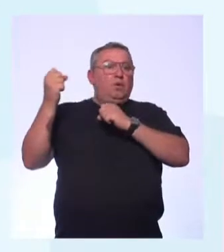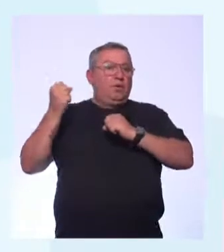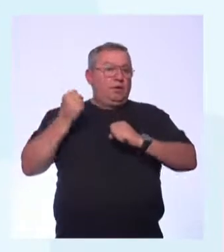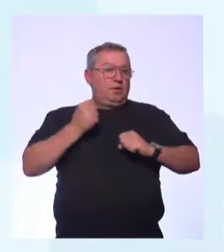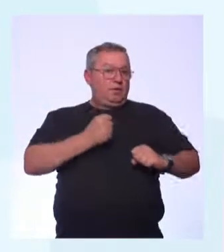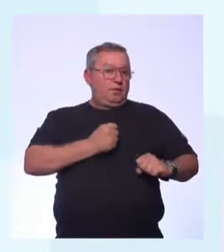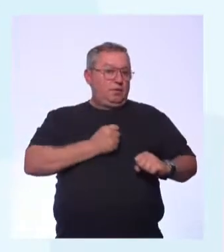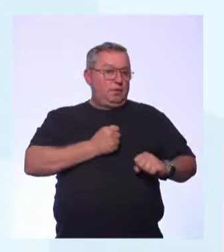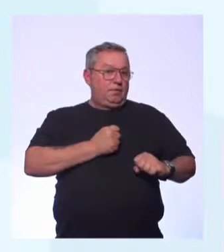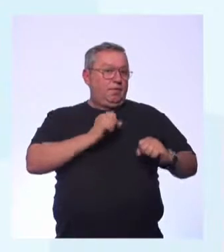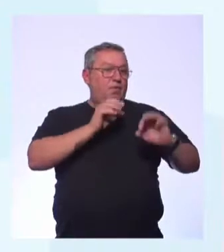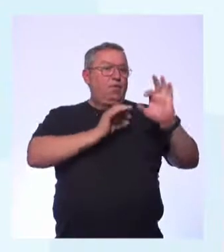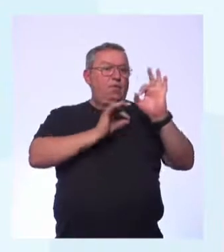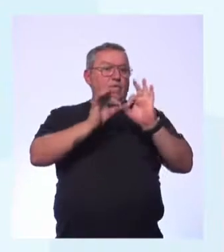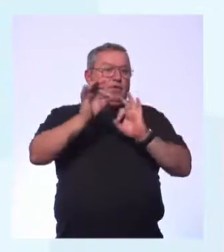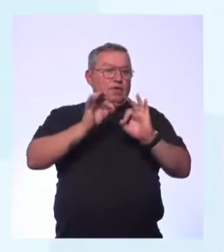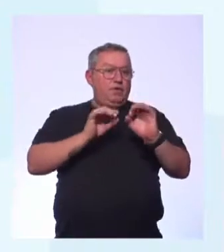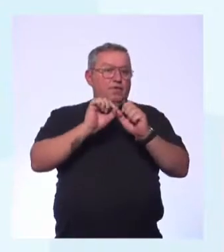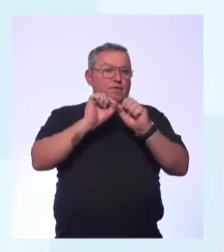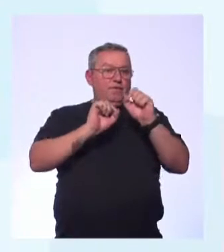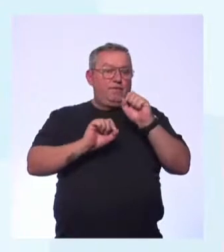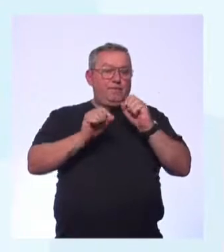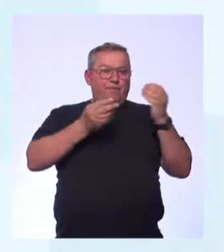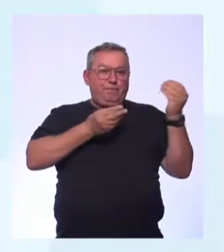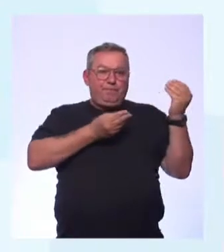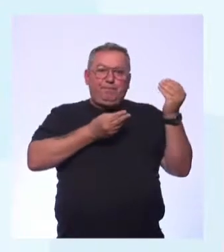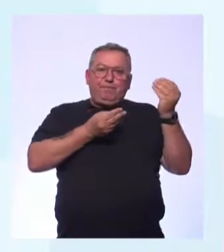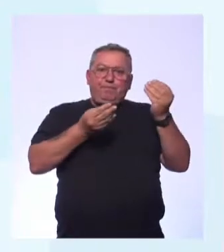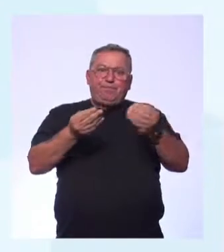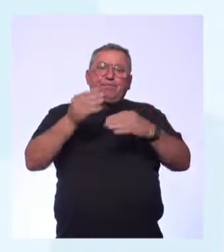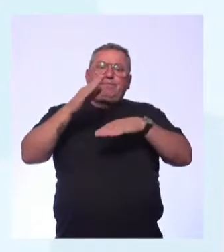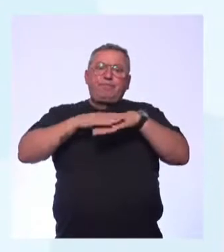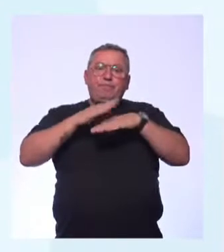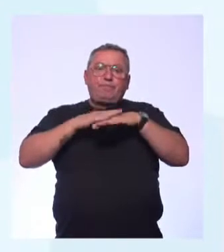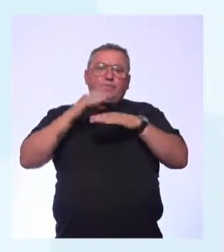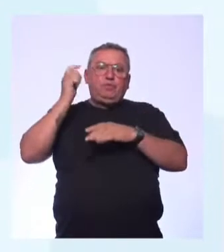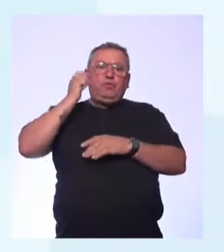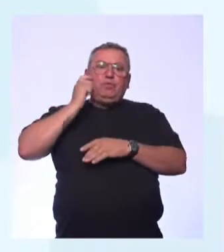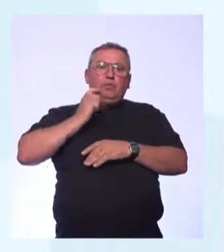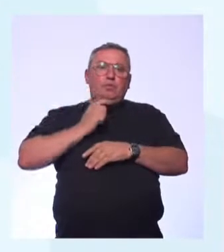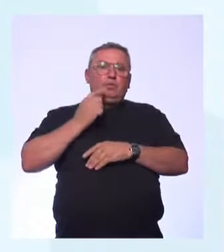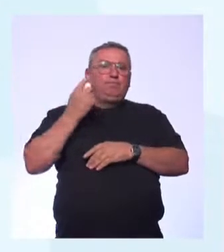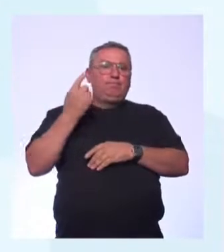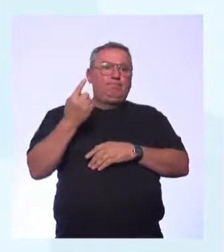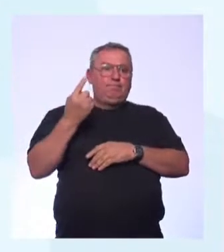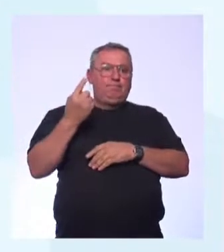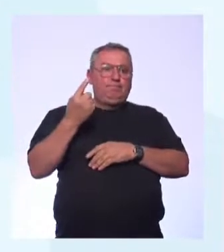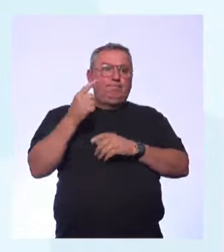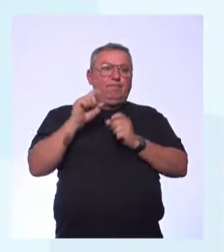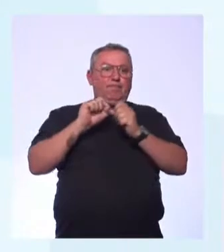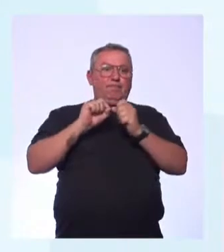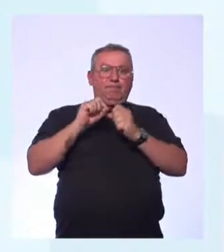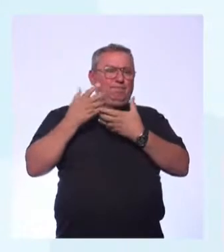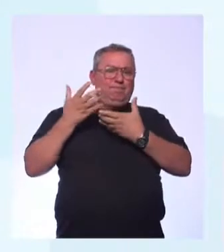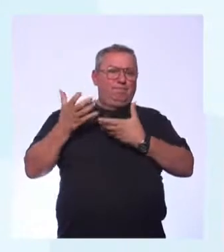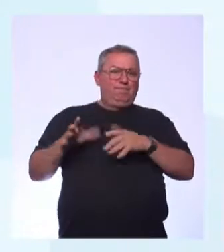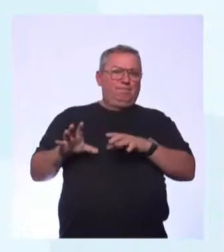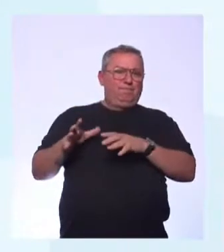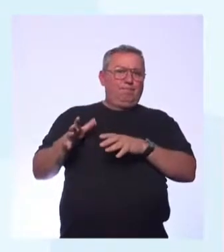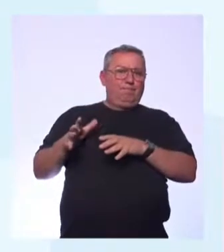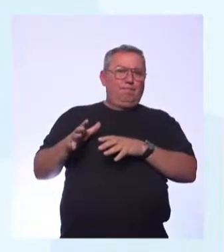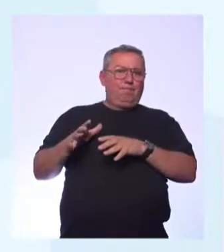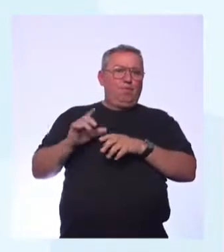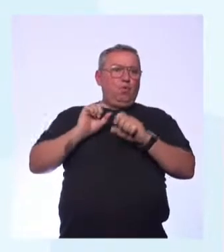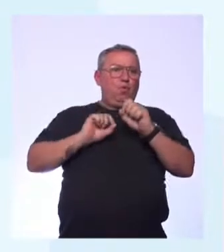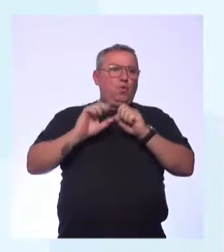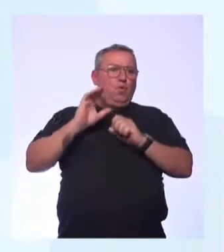do Império. O projeto, elaborado e entregue a Dom Pedro I, foi recusado,